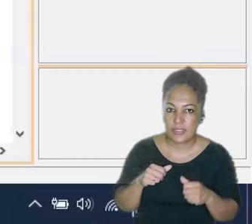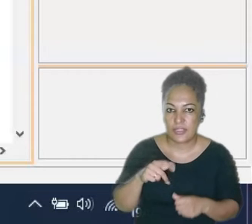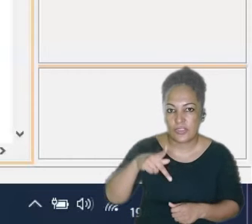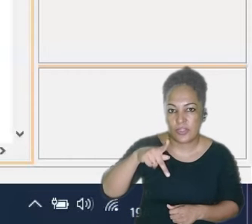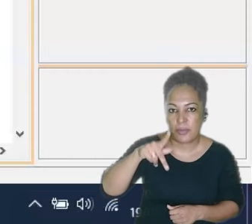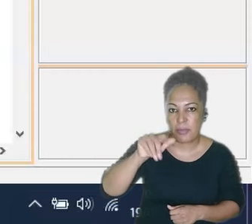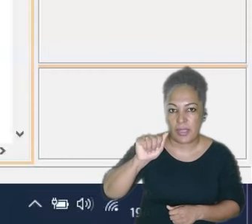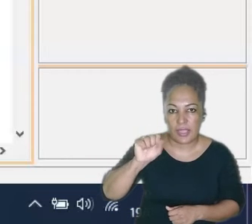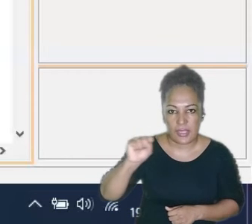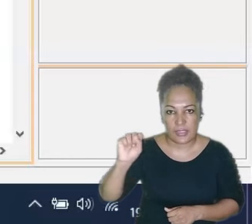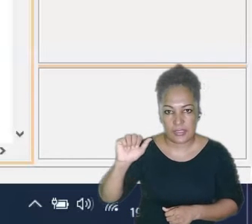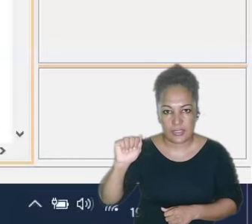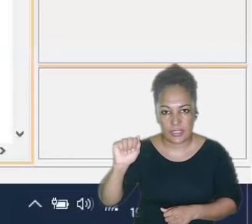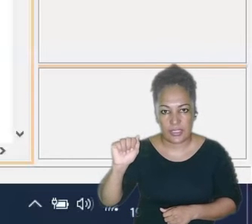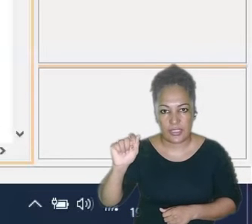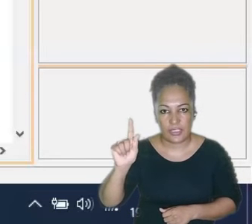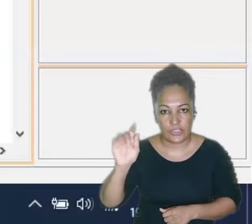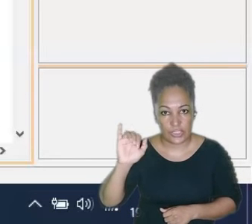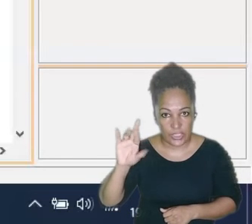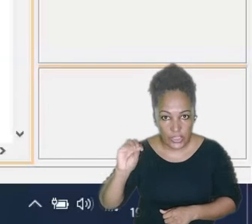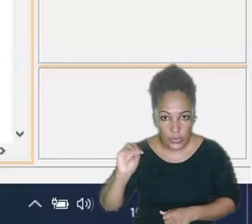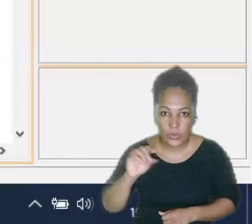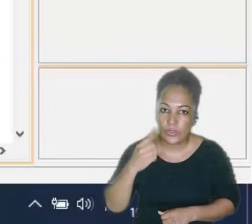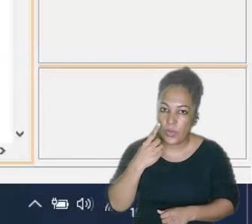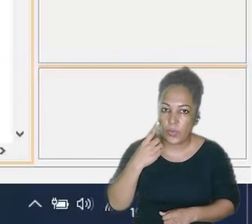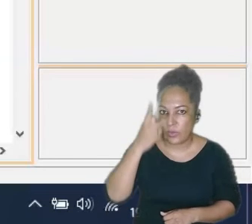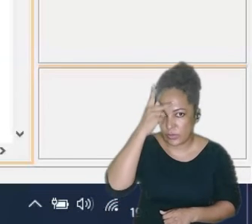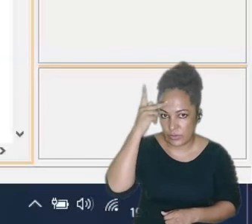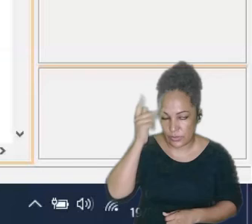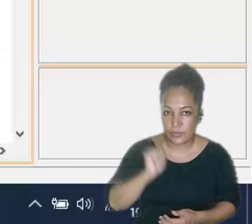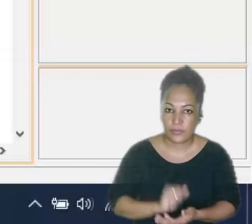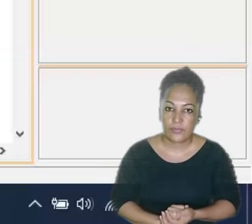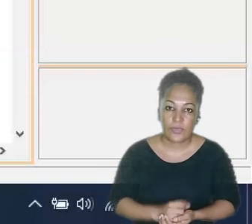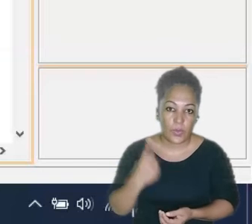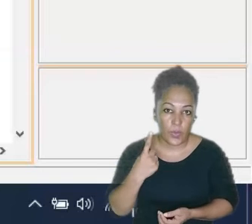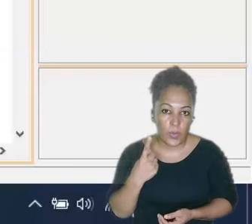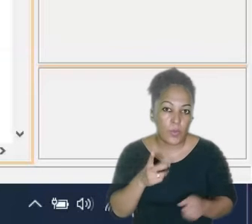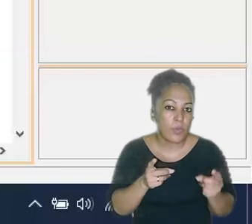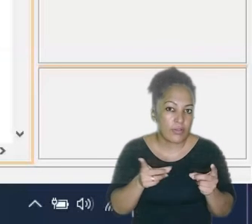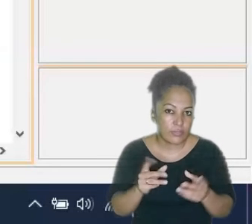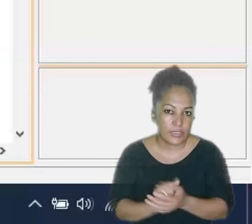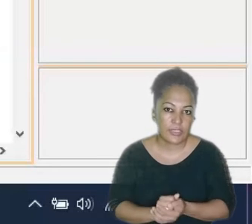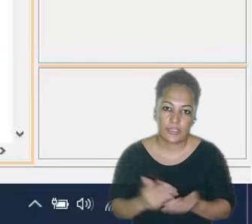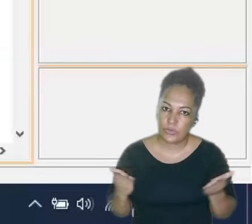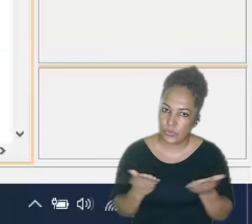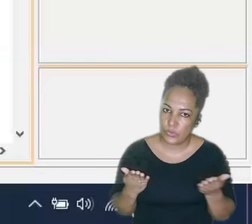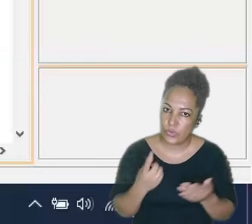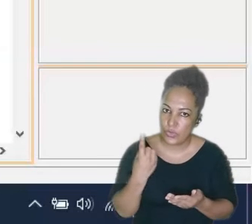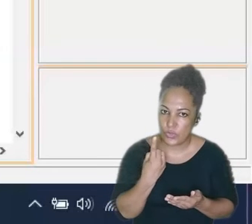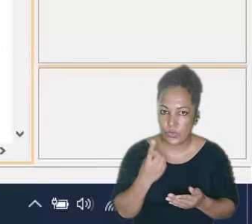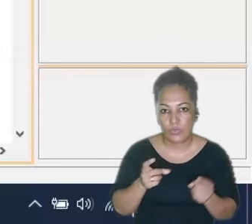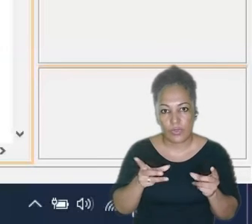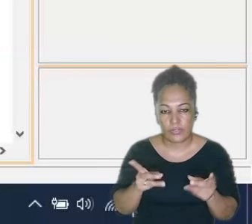precisa de passageiro? Sim, então mínima 1. Uma venda, a